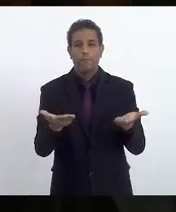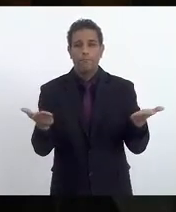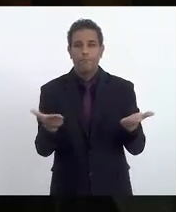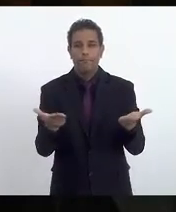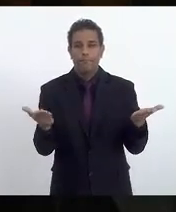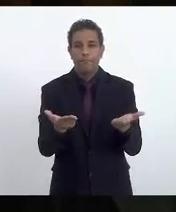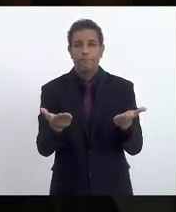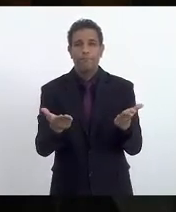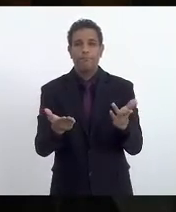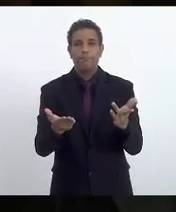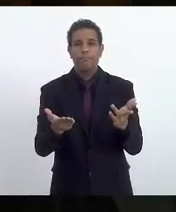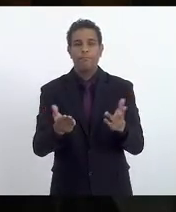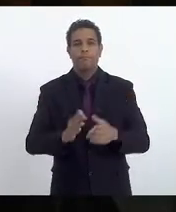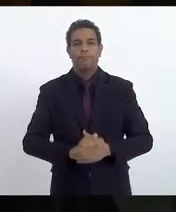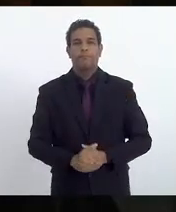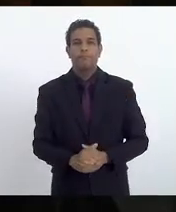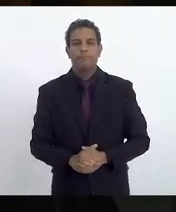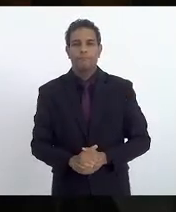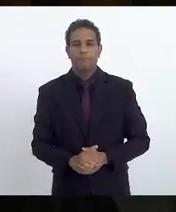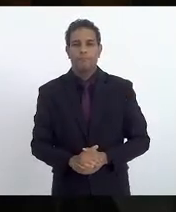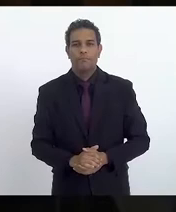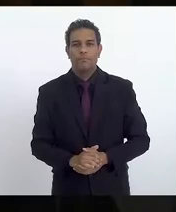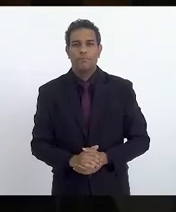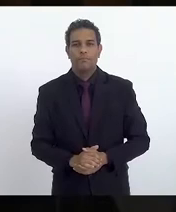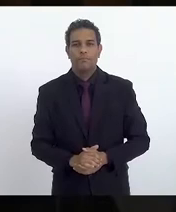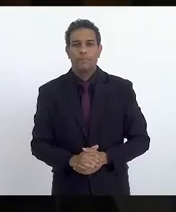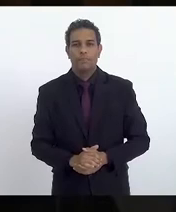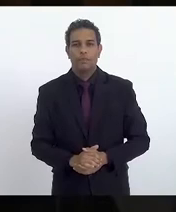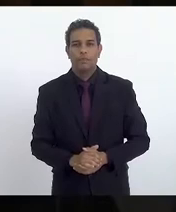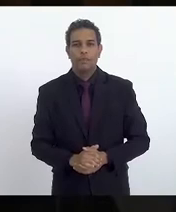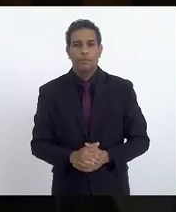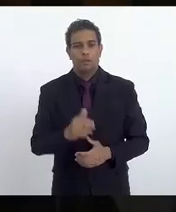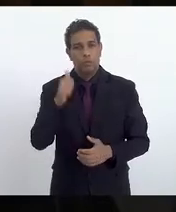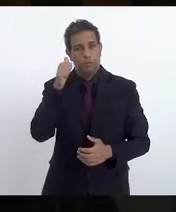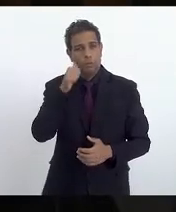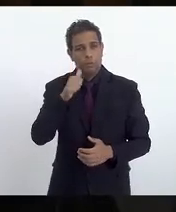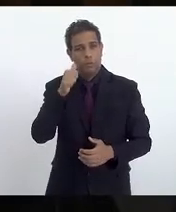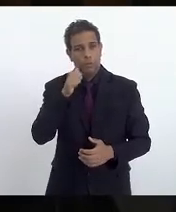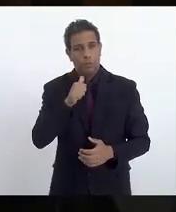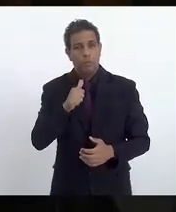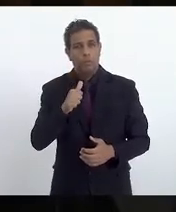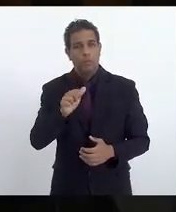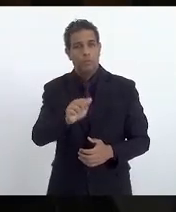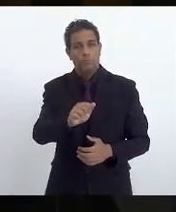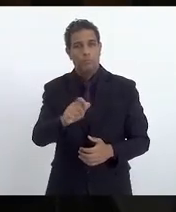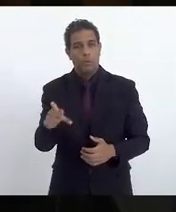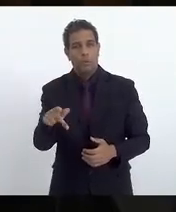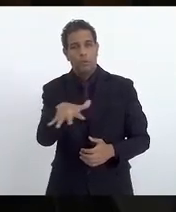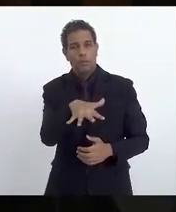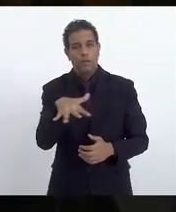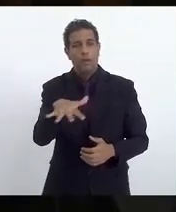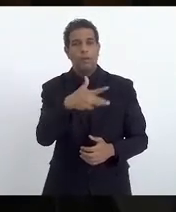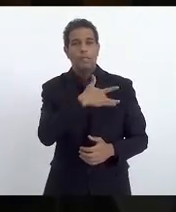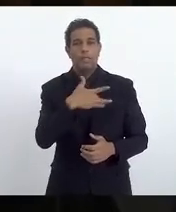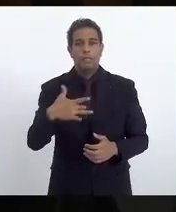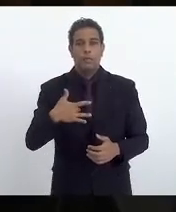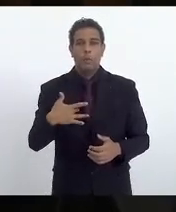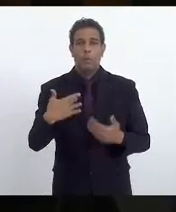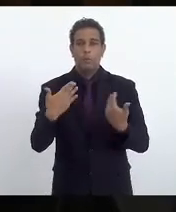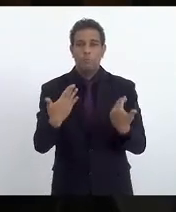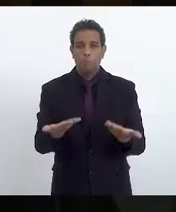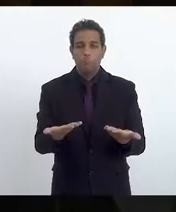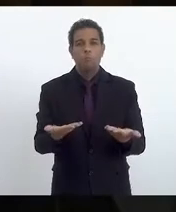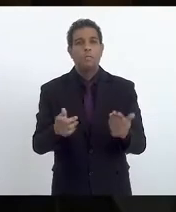o e as pensionistas e da área da saúde